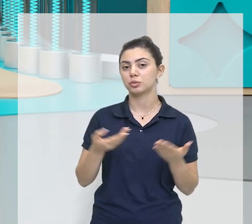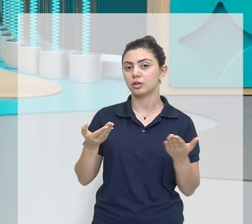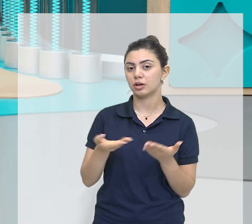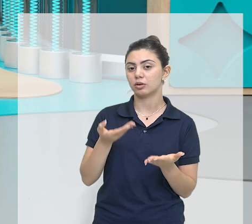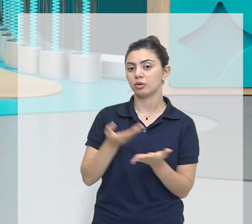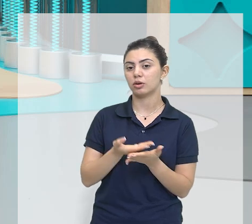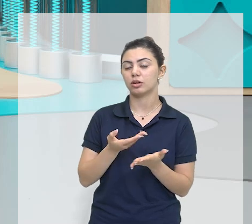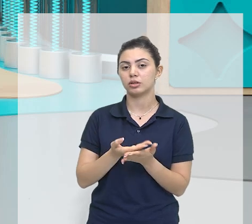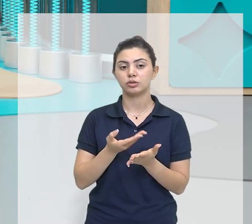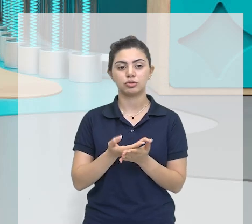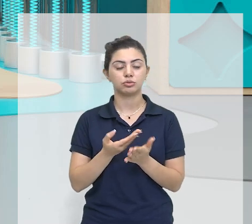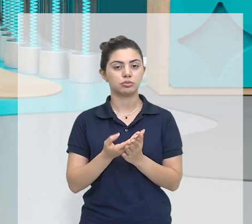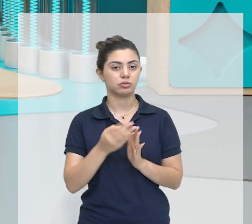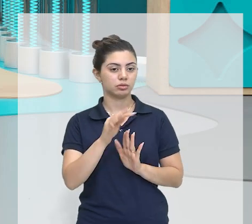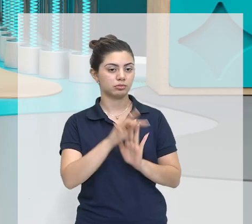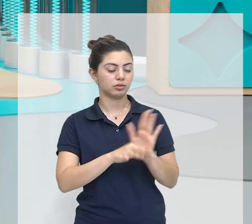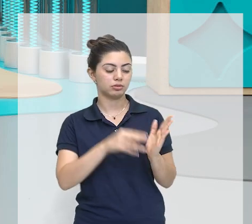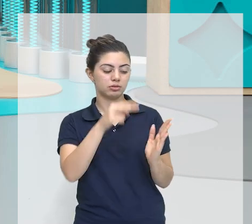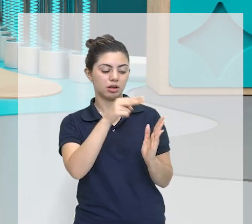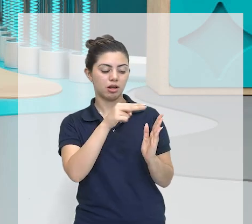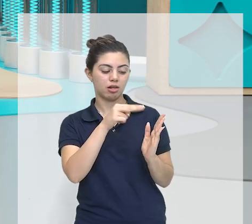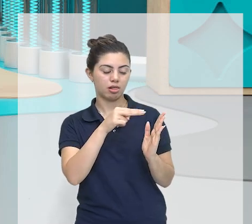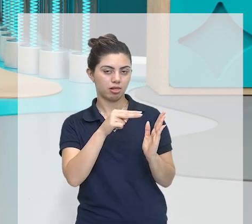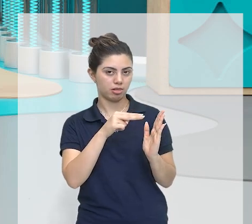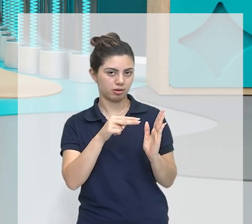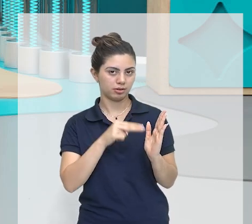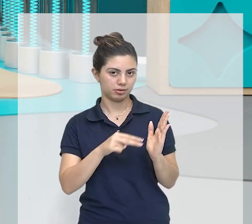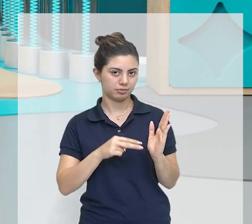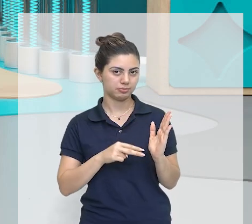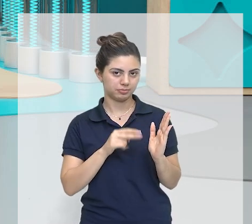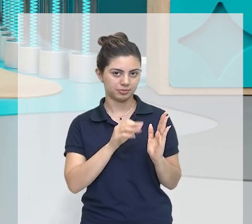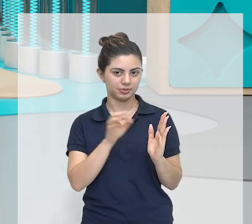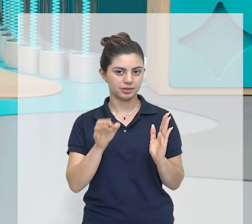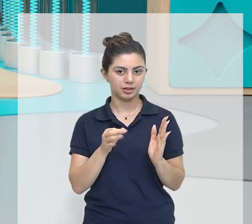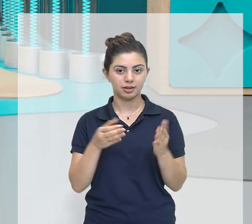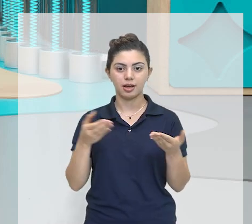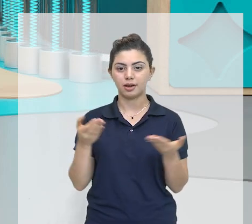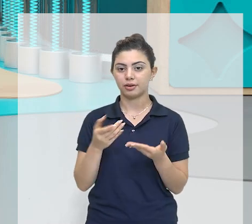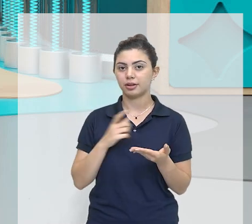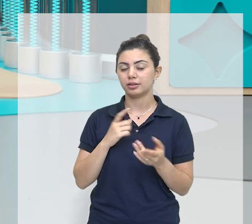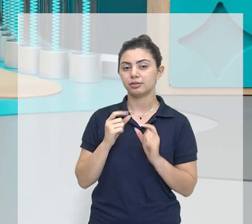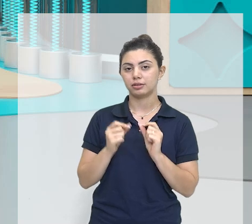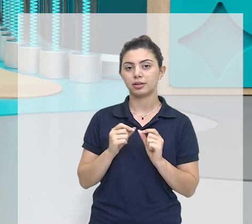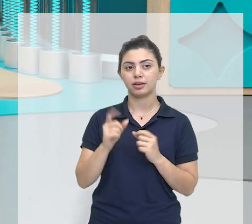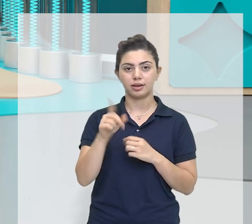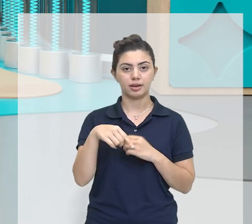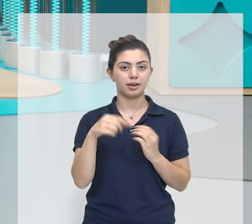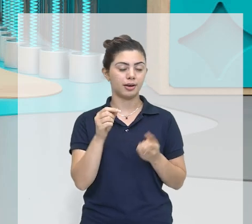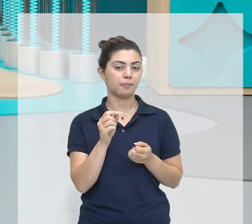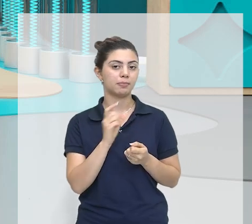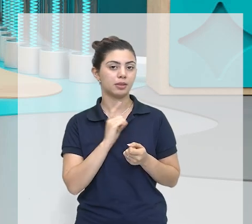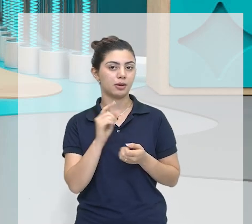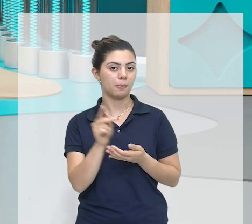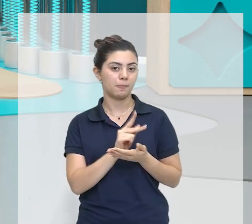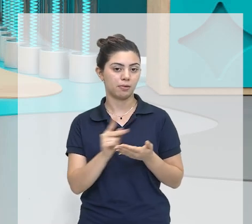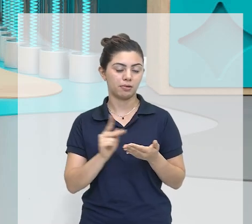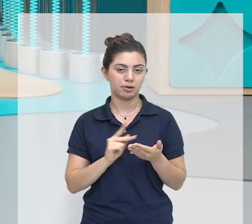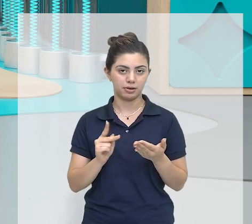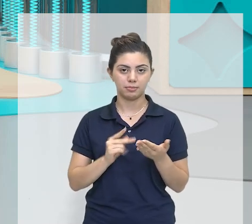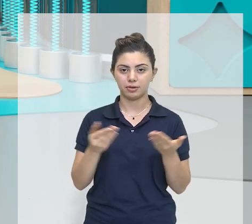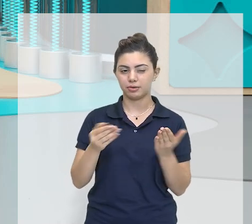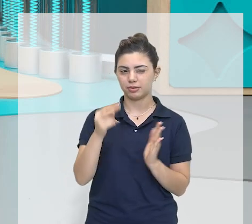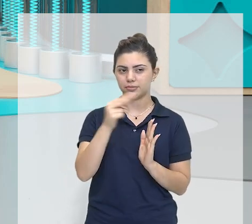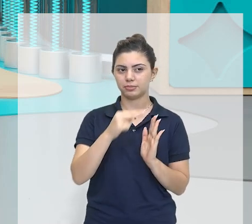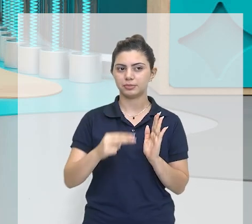vamos ouvir, aliás, vocês vão acompanhar, né, a leitura aí de um poema, né, através do áudio